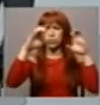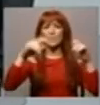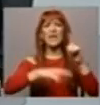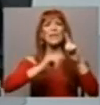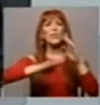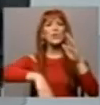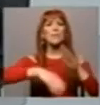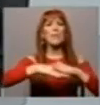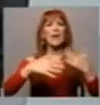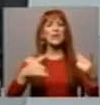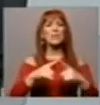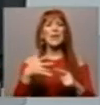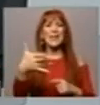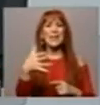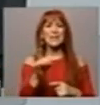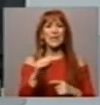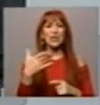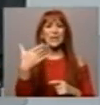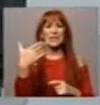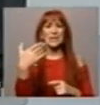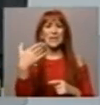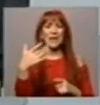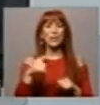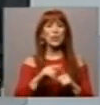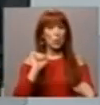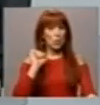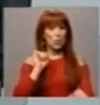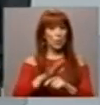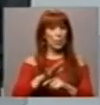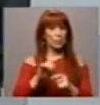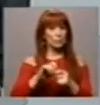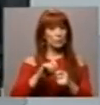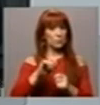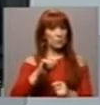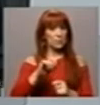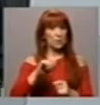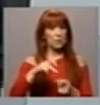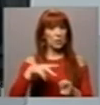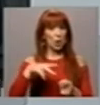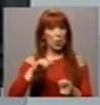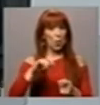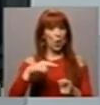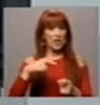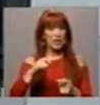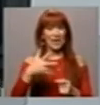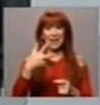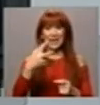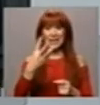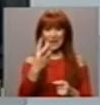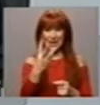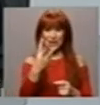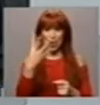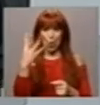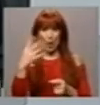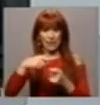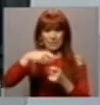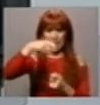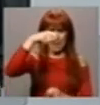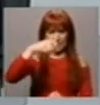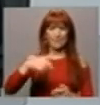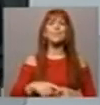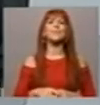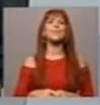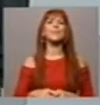máxima de 16 a 17 graus, ondulação de noroeste com 3 a 4 metros de altura.